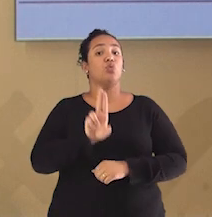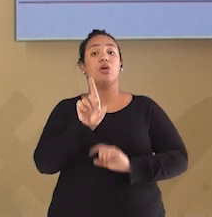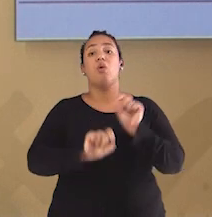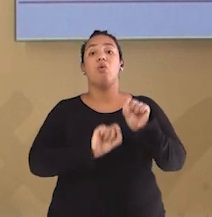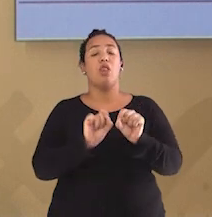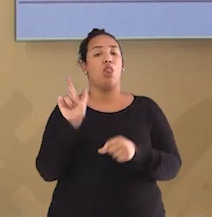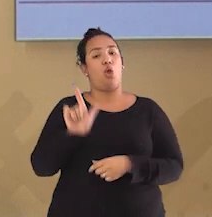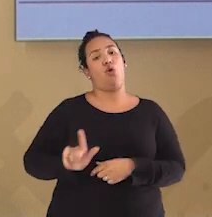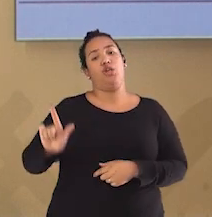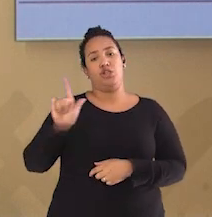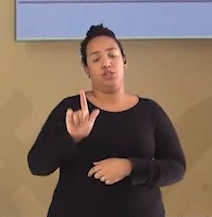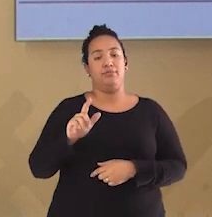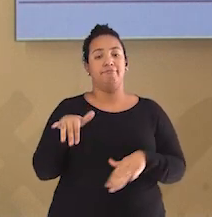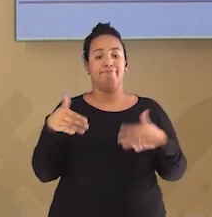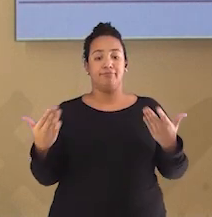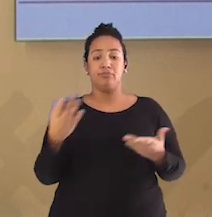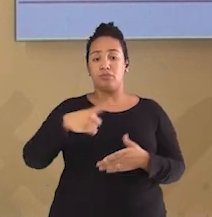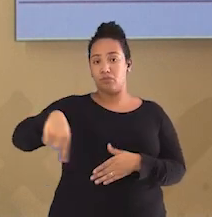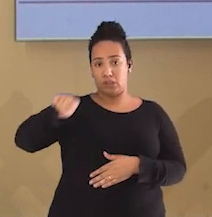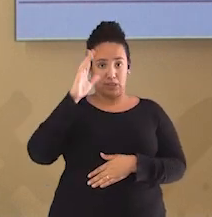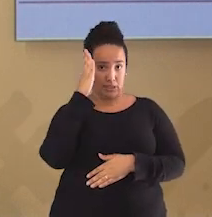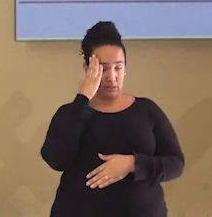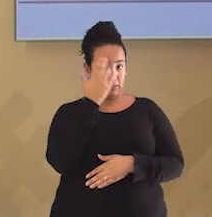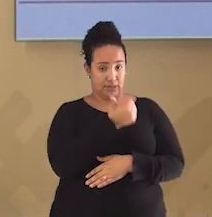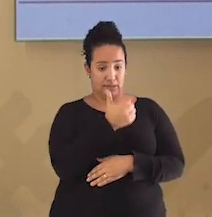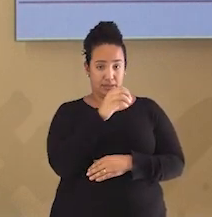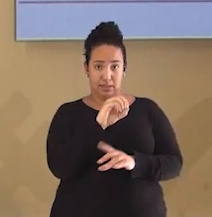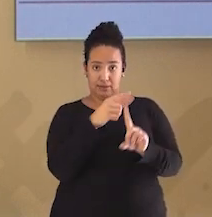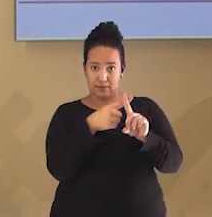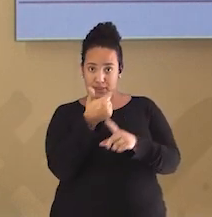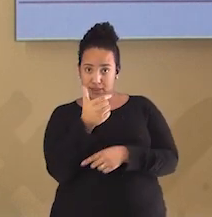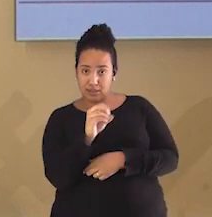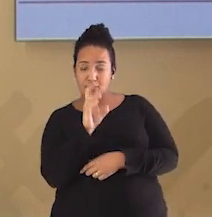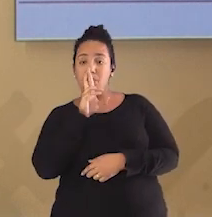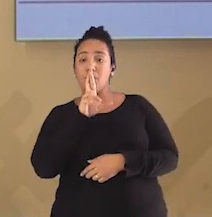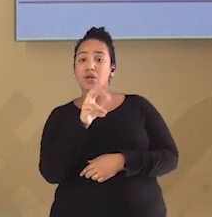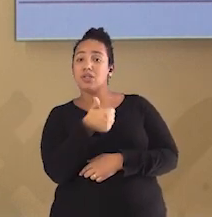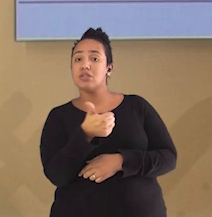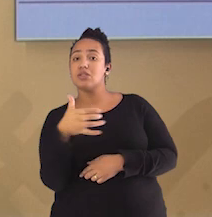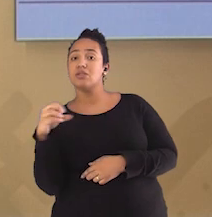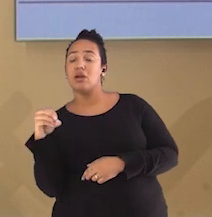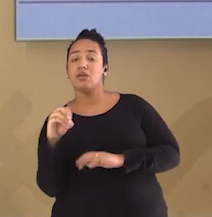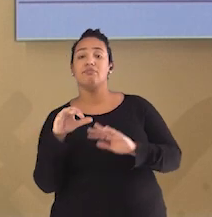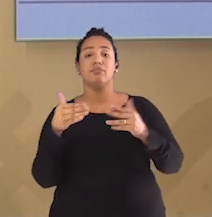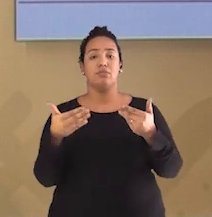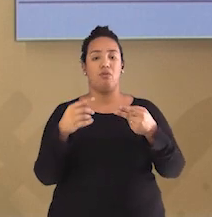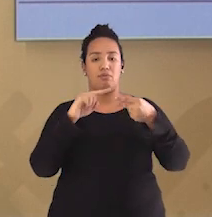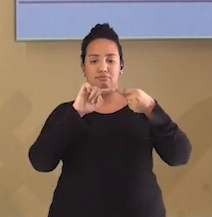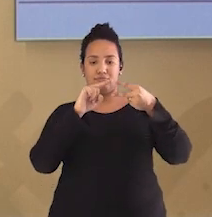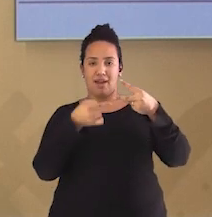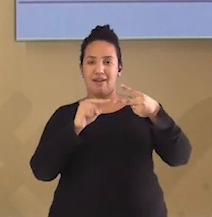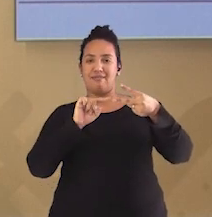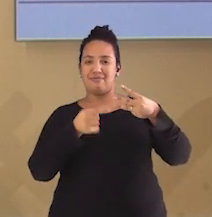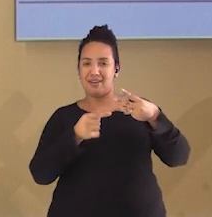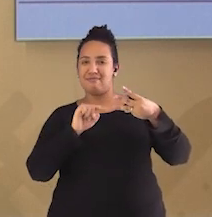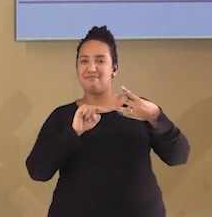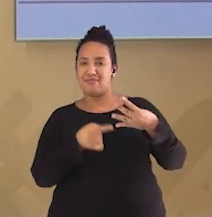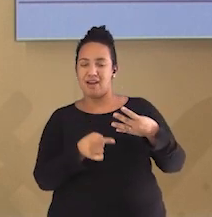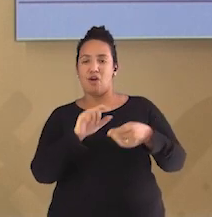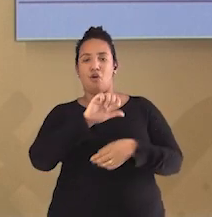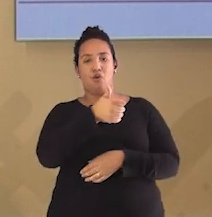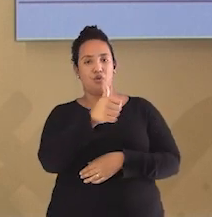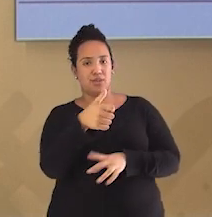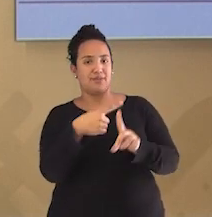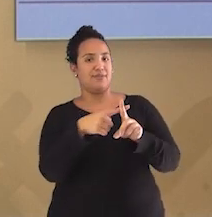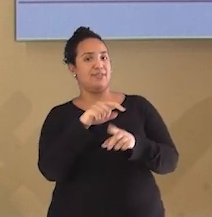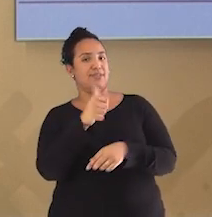lógica. Nós sabemos que 10 vezes 10 dá 100. E a partir daí, se fizermos 11 vezes